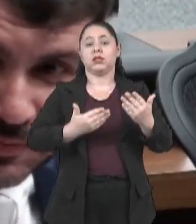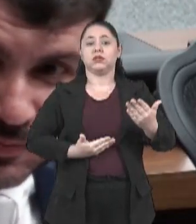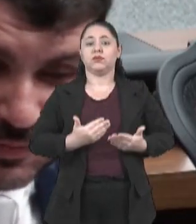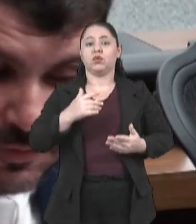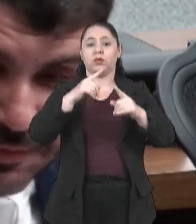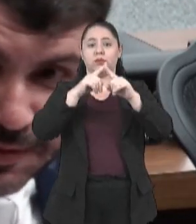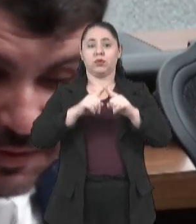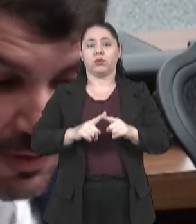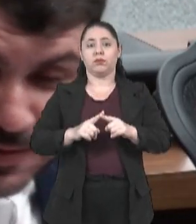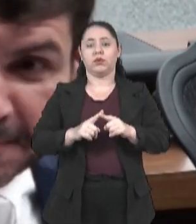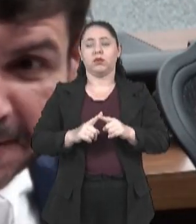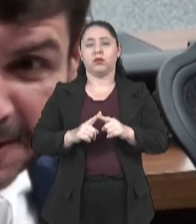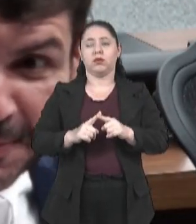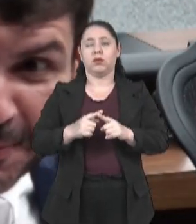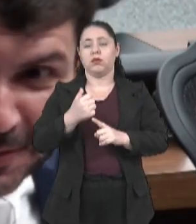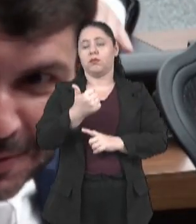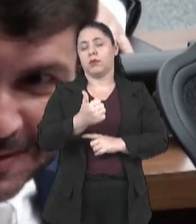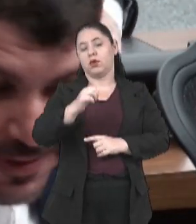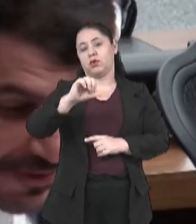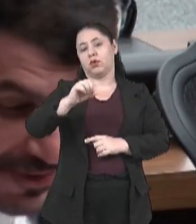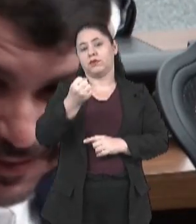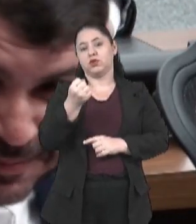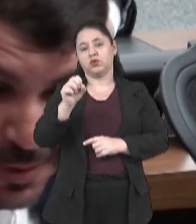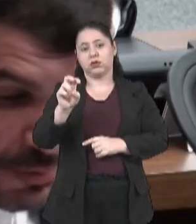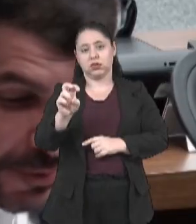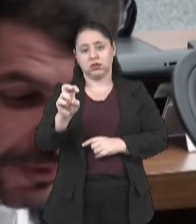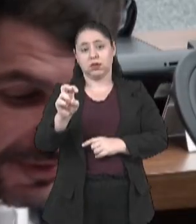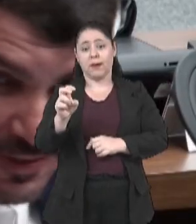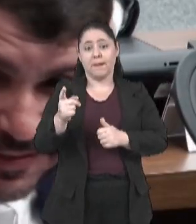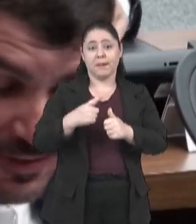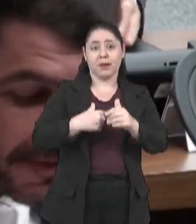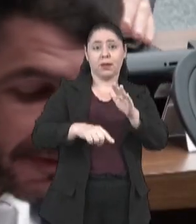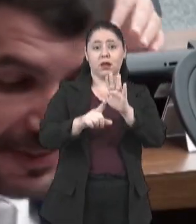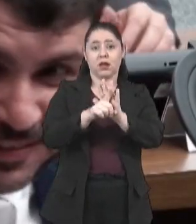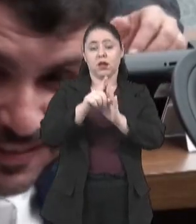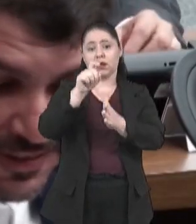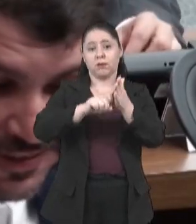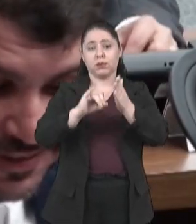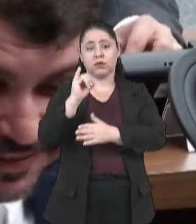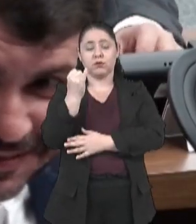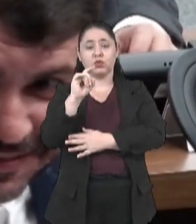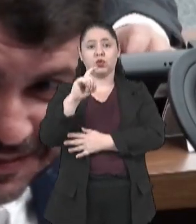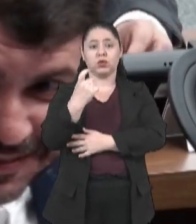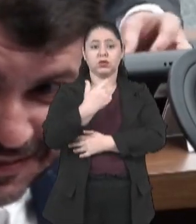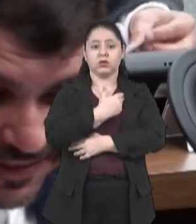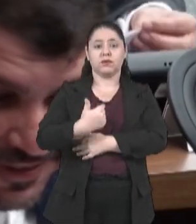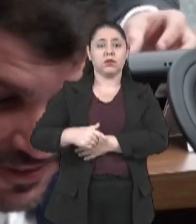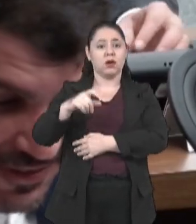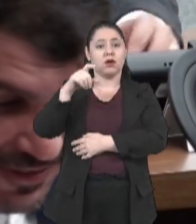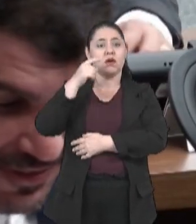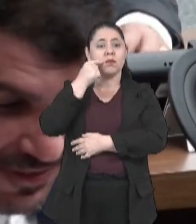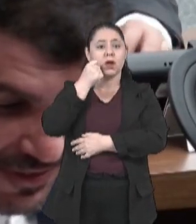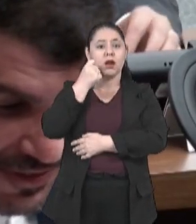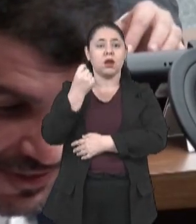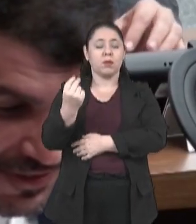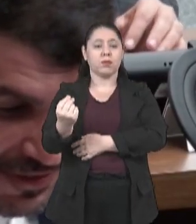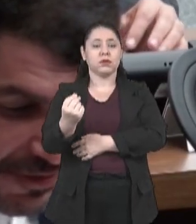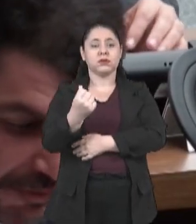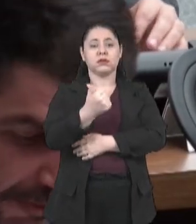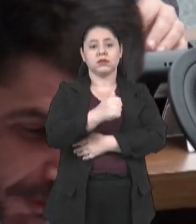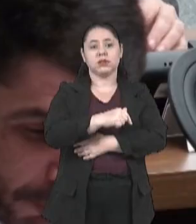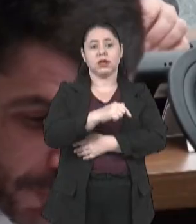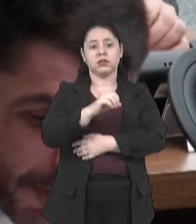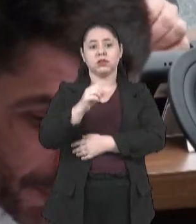carreira desde 1985. A primeira lei de incentivos fiscais foi do ex-governador Pedrocian, a Lei